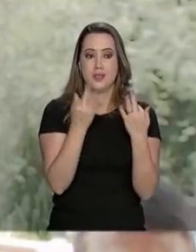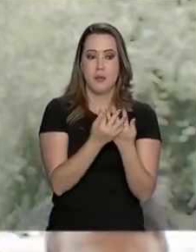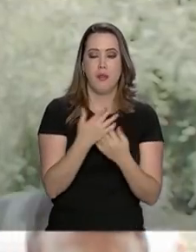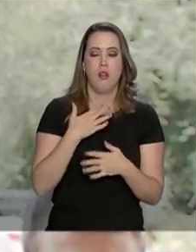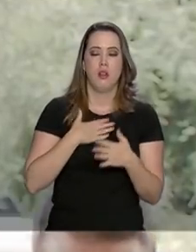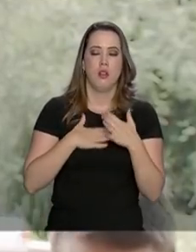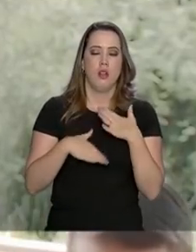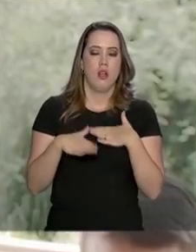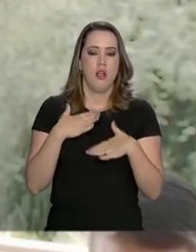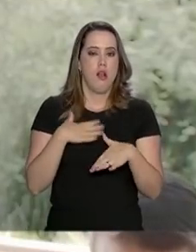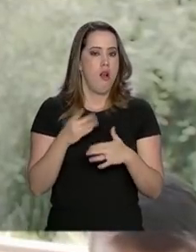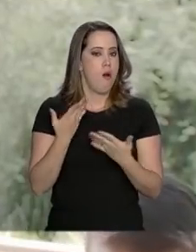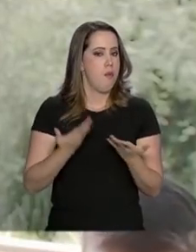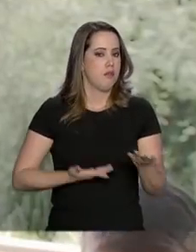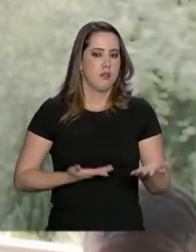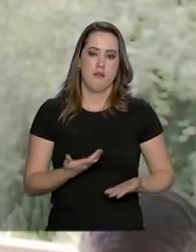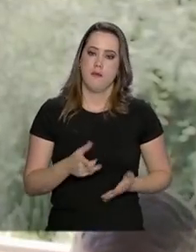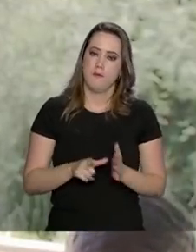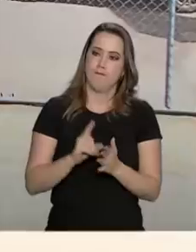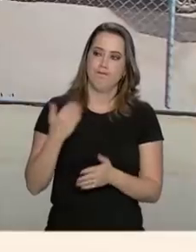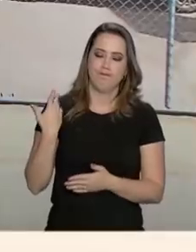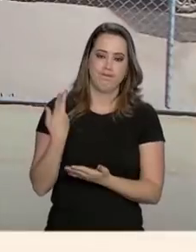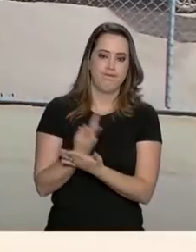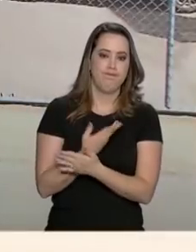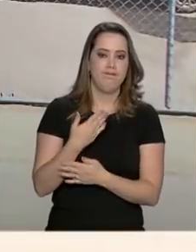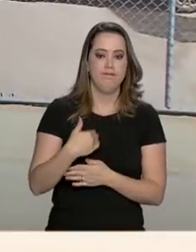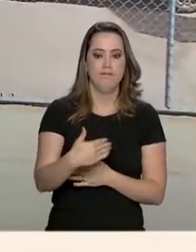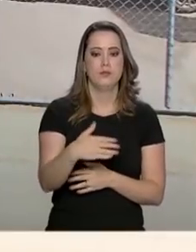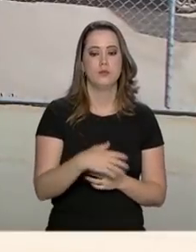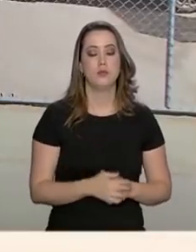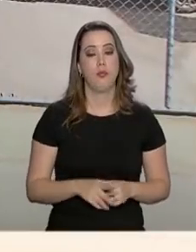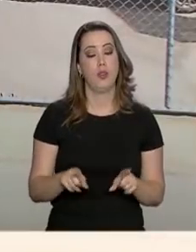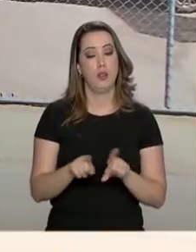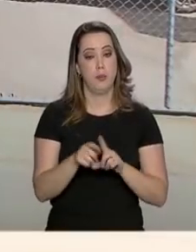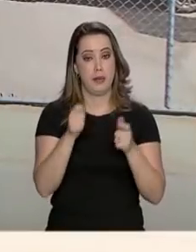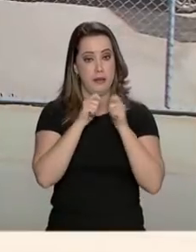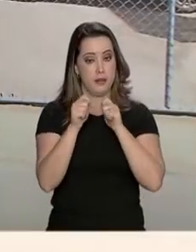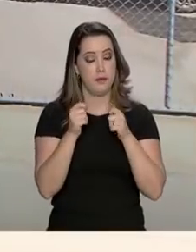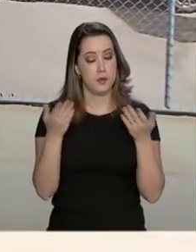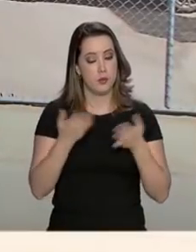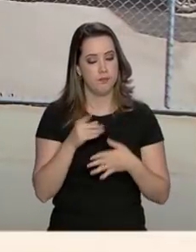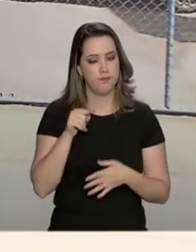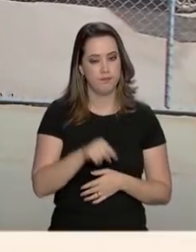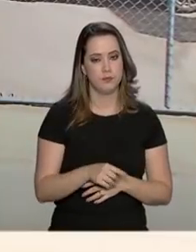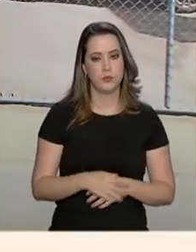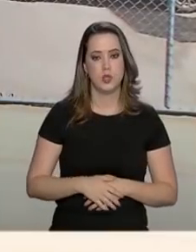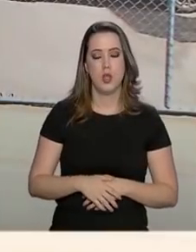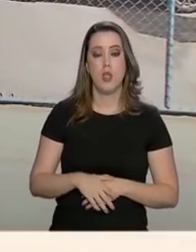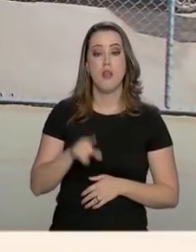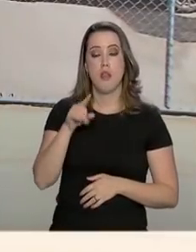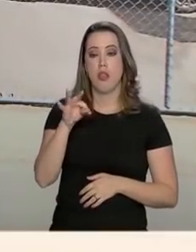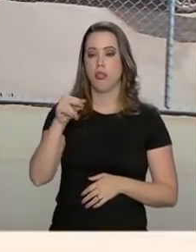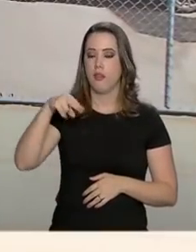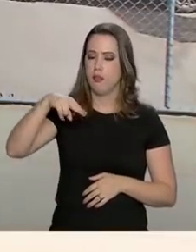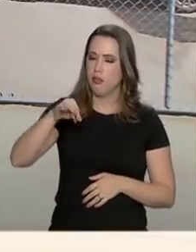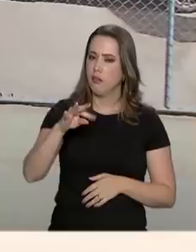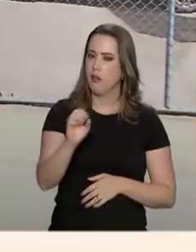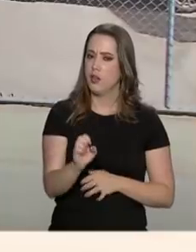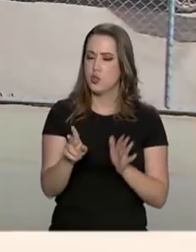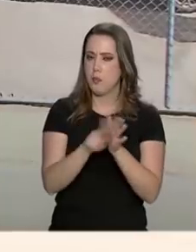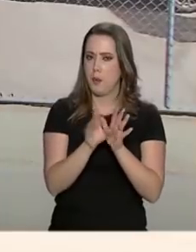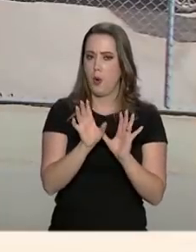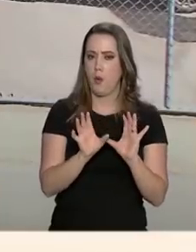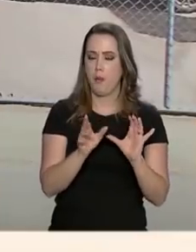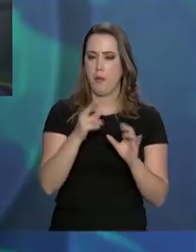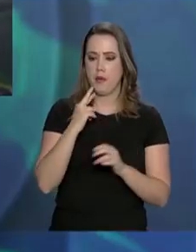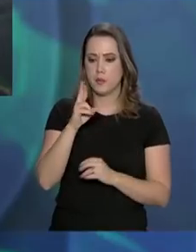tenham a tranquilidade de um serviço que já vinha sendo feito. Quem também deu entrevista hoje aqui foi o tenente Pedro Aihara, porta-voz do Corpo